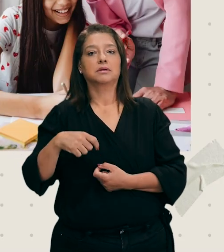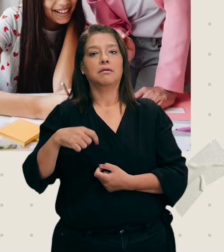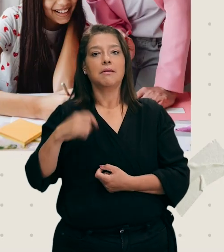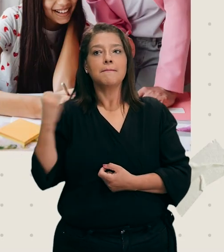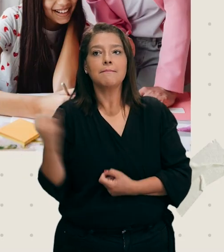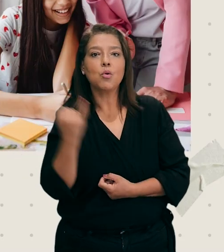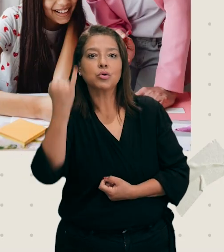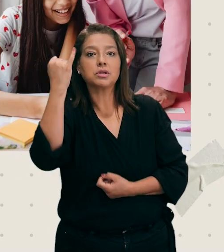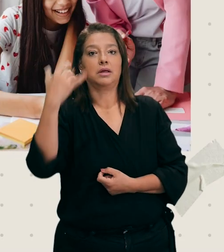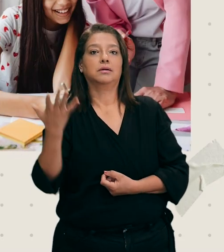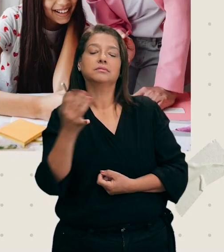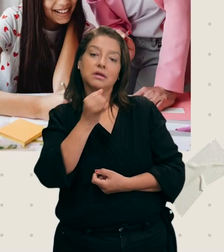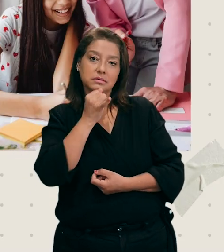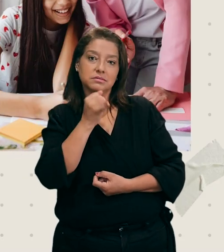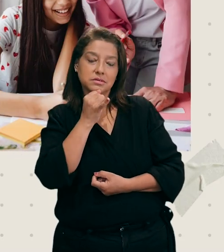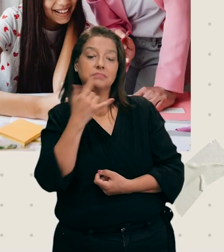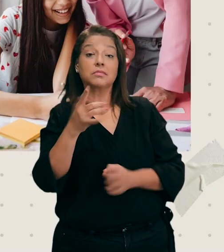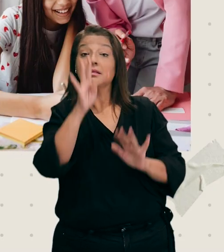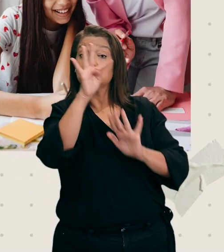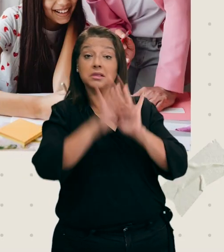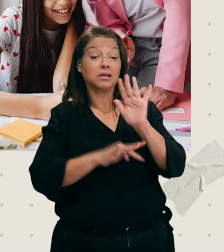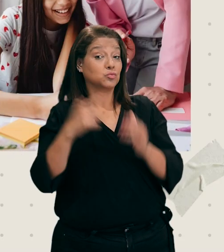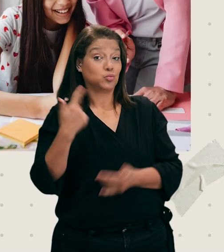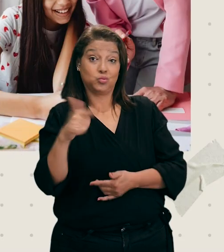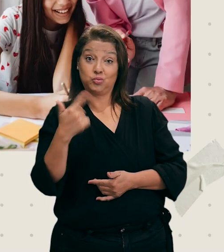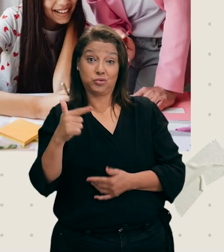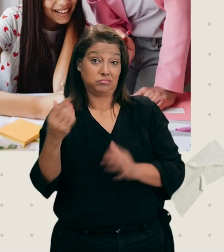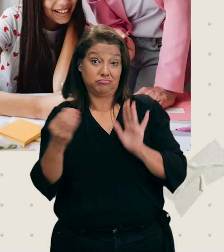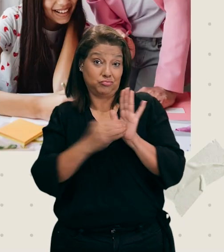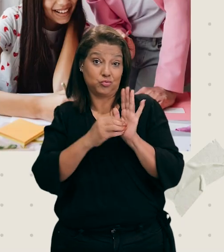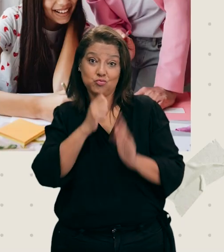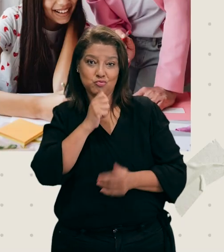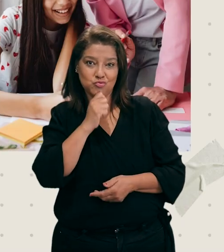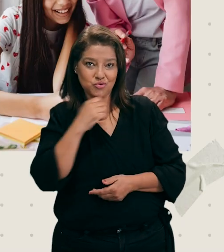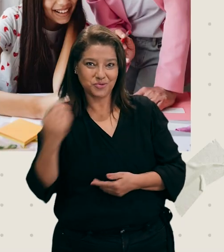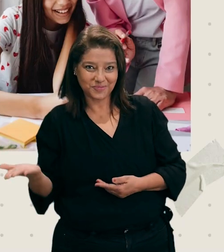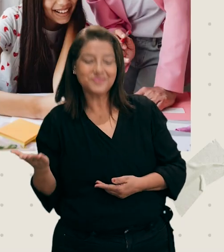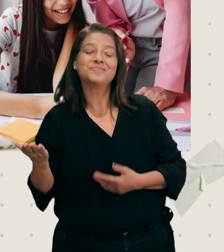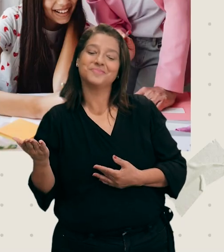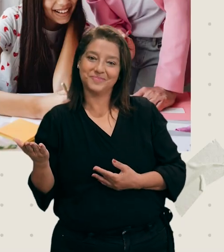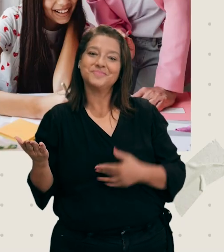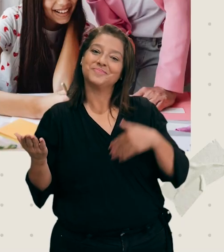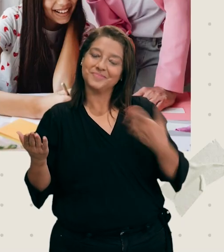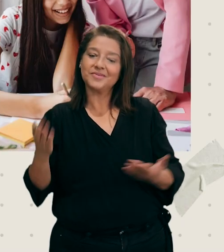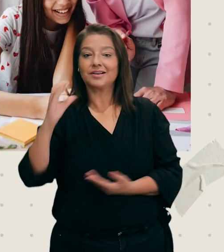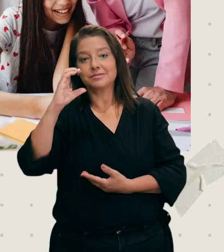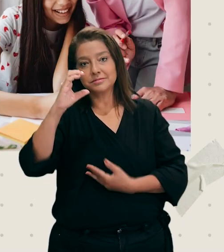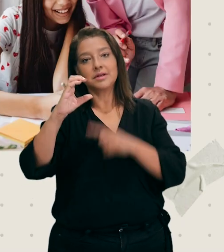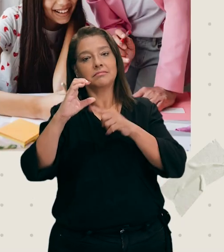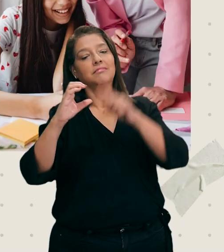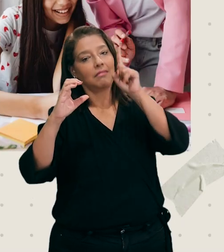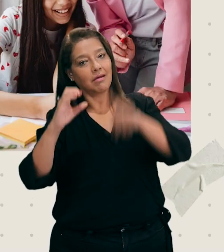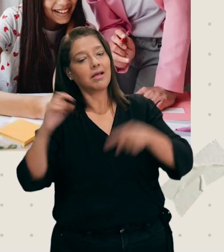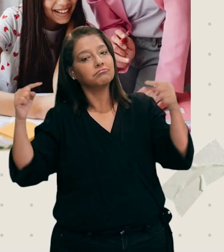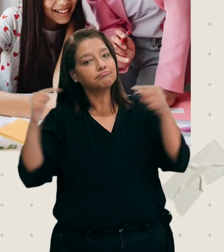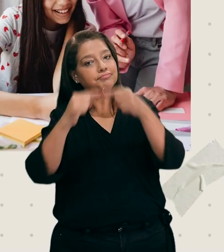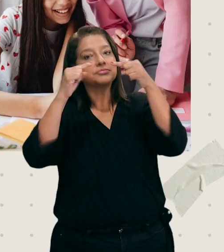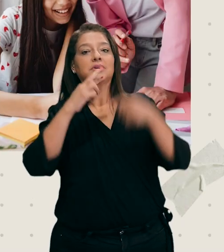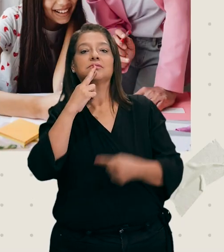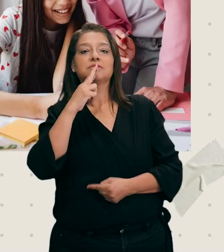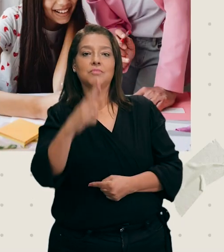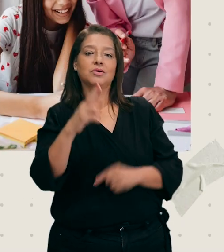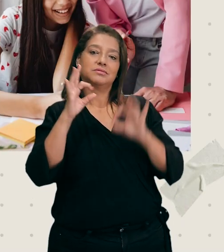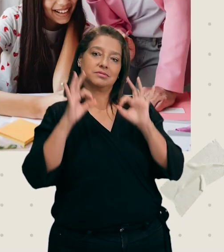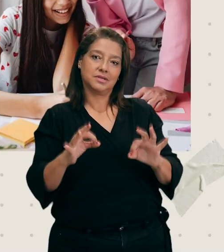que, por exemplo, que o texto também não apresenta. Portanto, a letra C é a única que corresponde